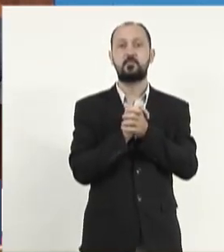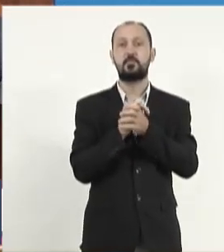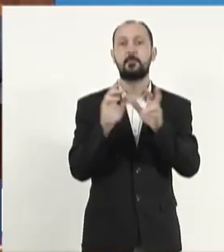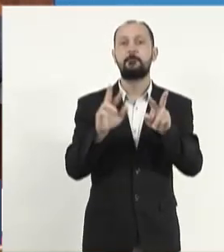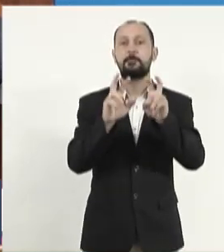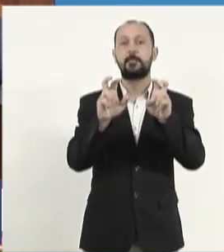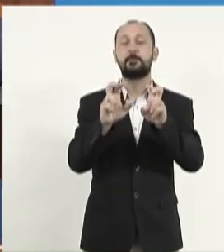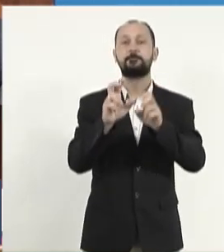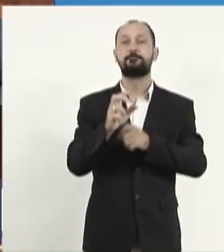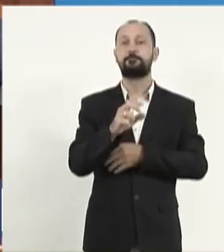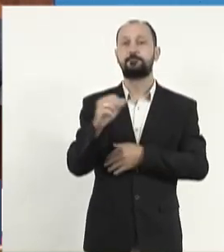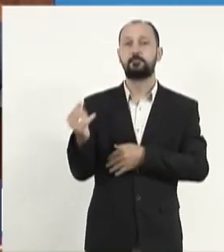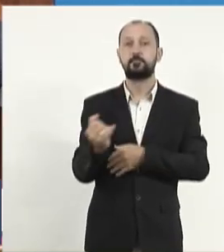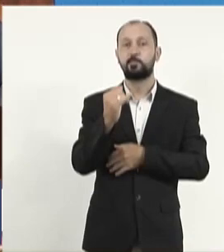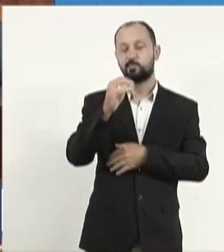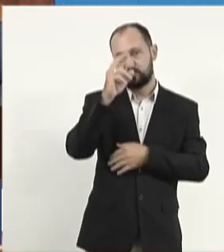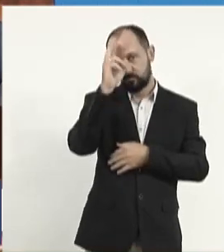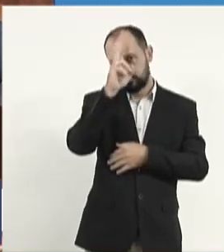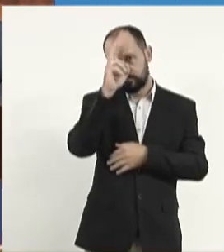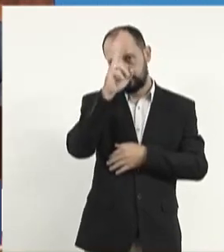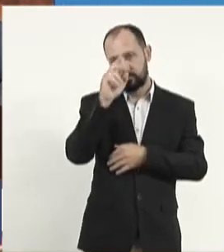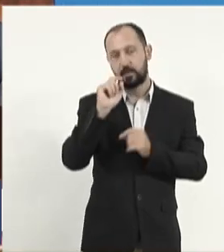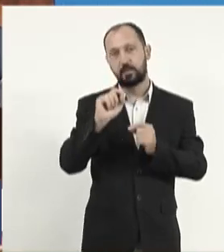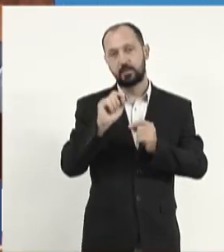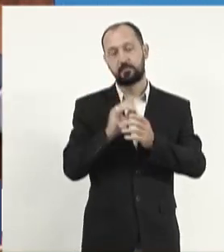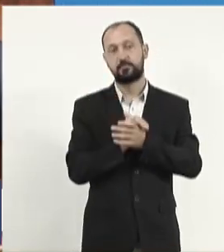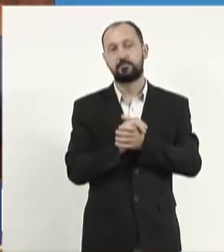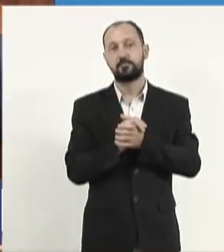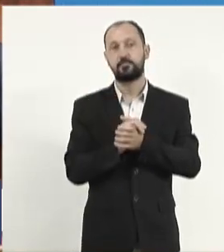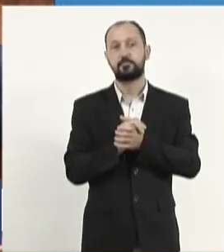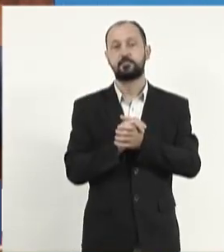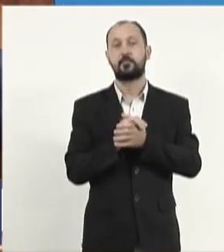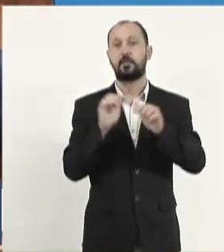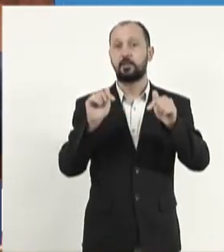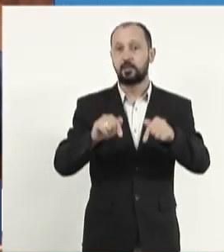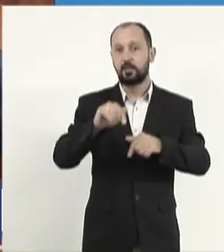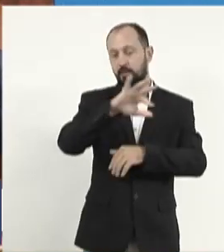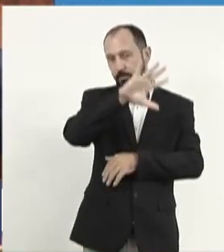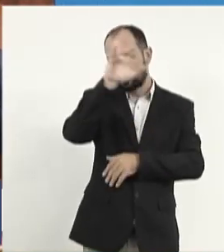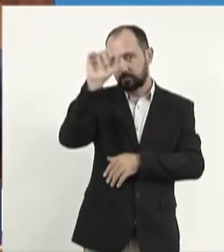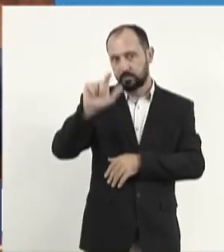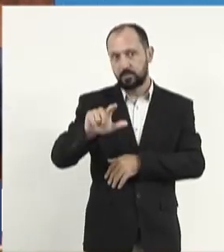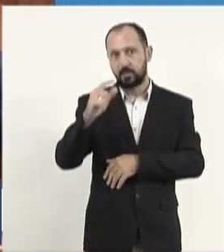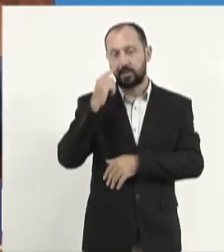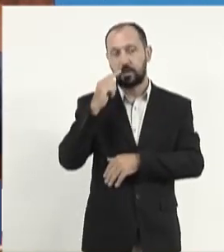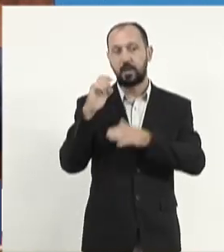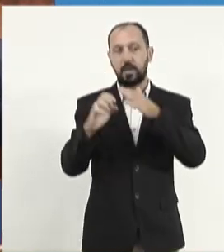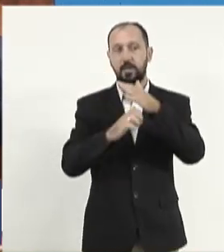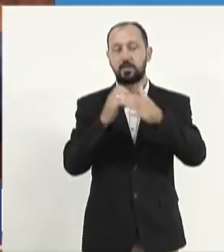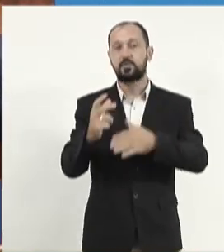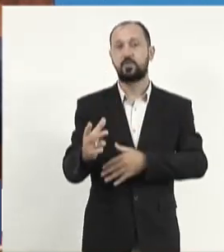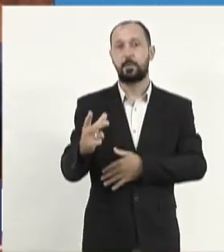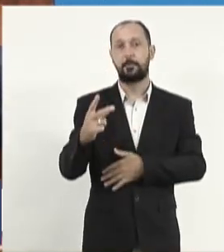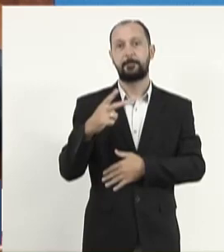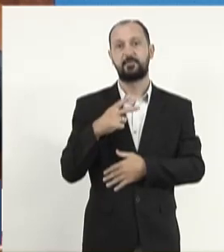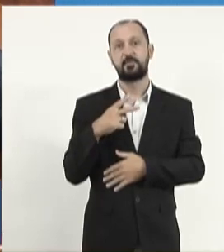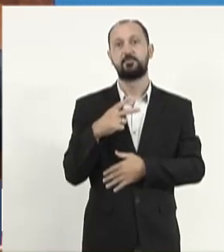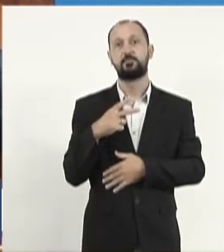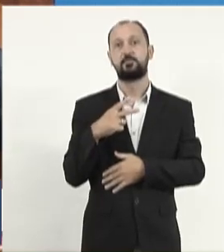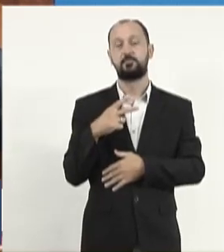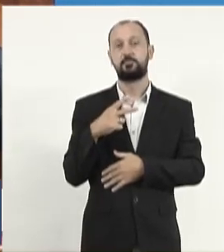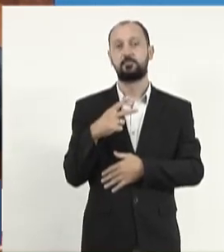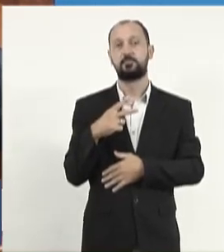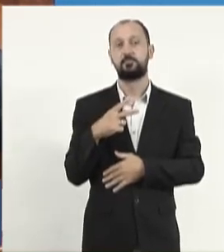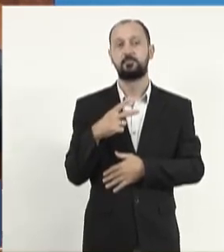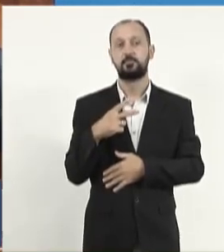muito importante também a gente lembrar, que aqui no Mato Grosso do Sul a energia foi privatizada, né?